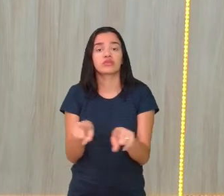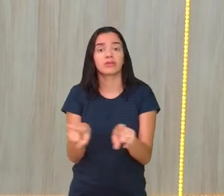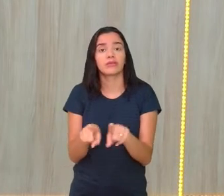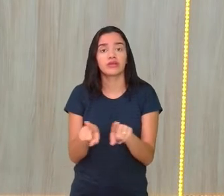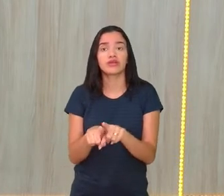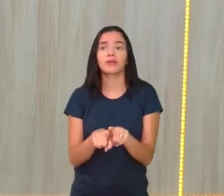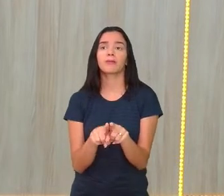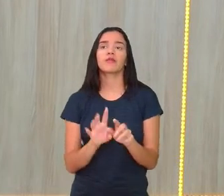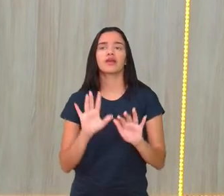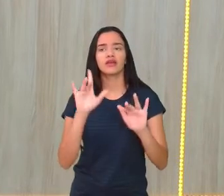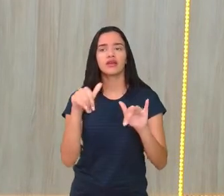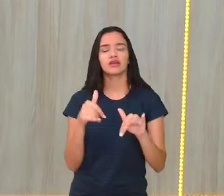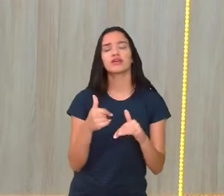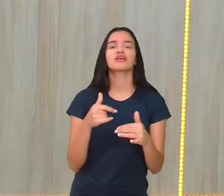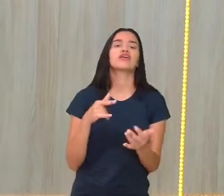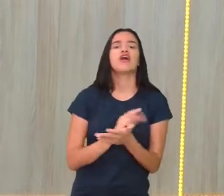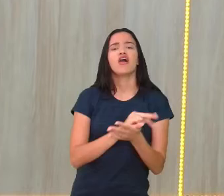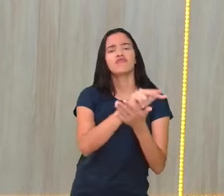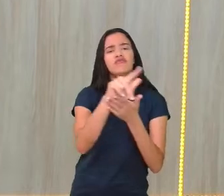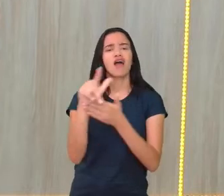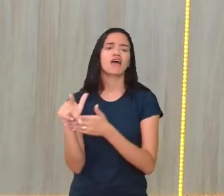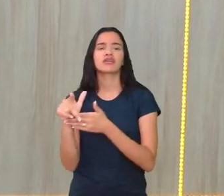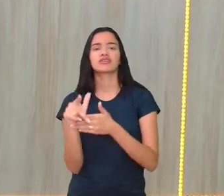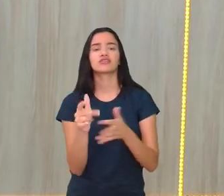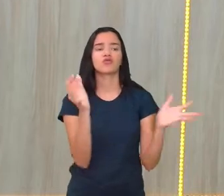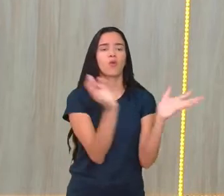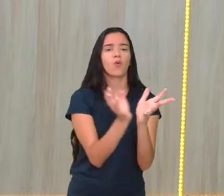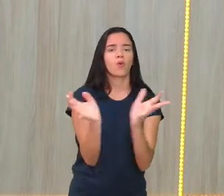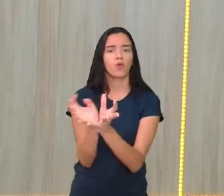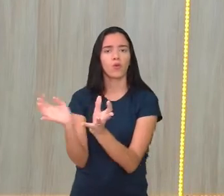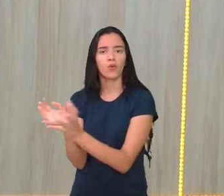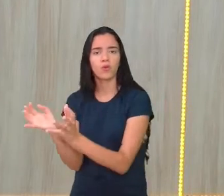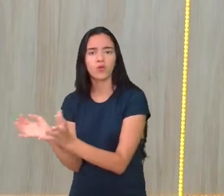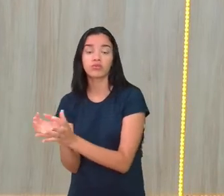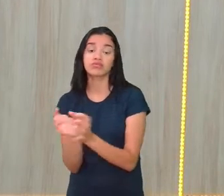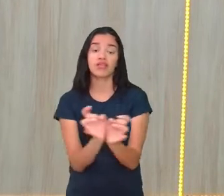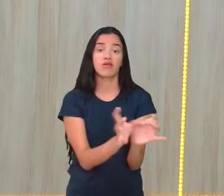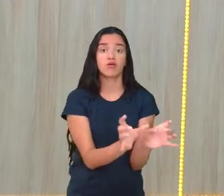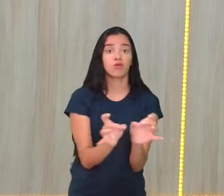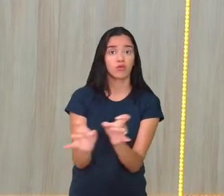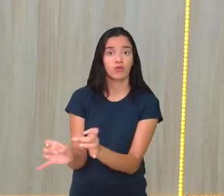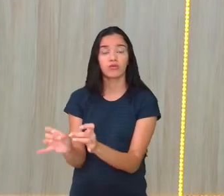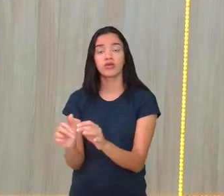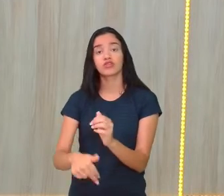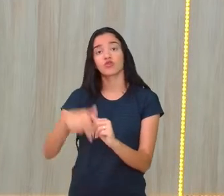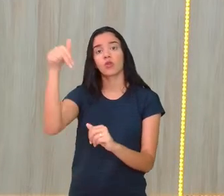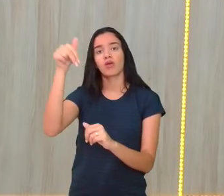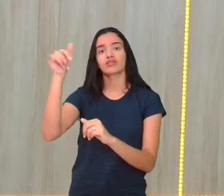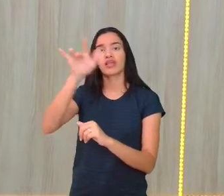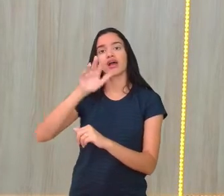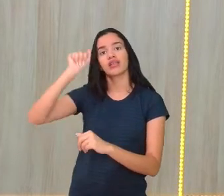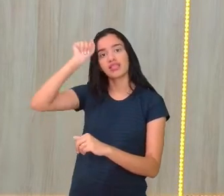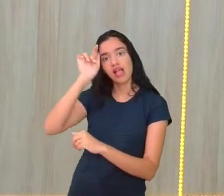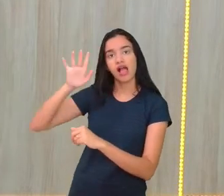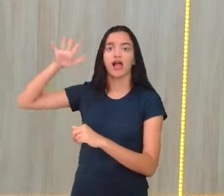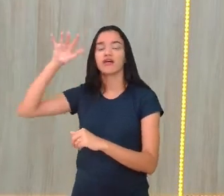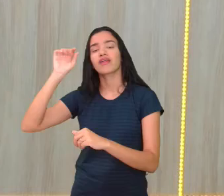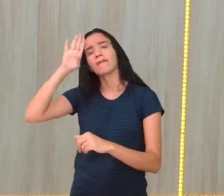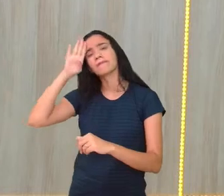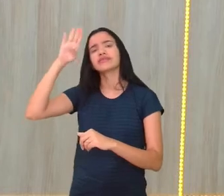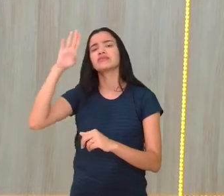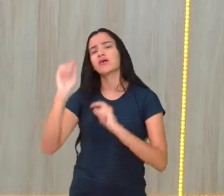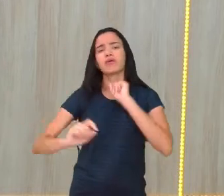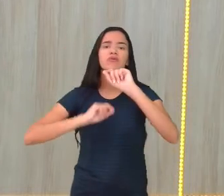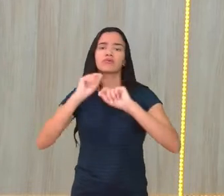Mediterrâneo e estabeleceram várias colônias, né, de comércio no norte da África, né, cuja